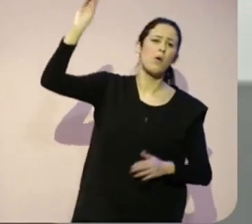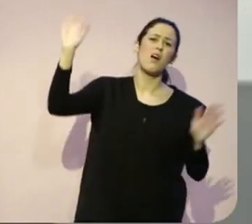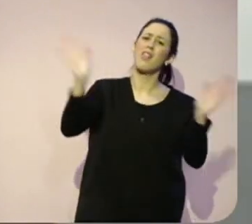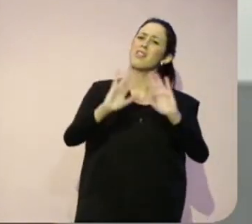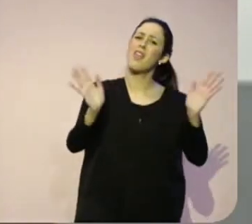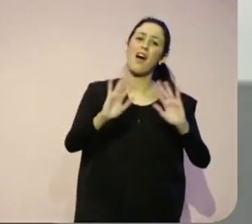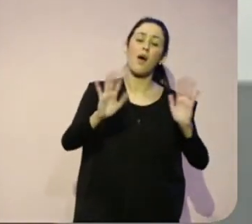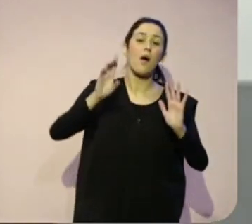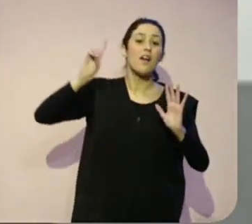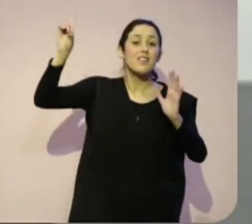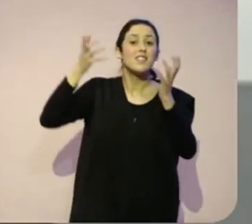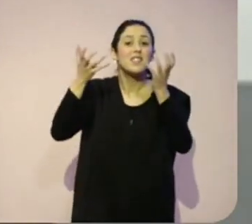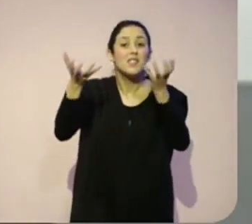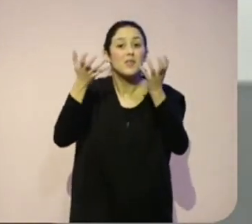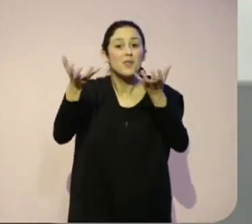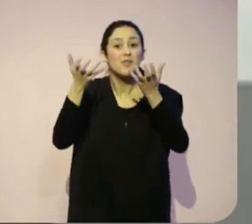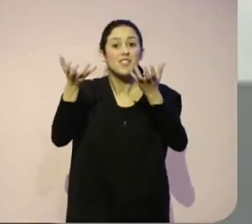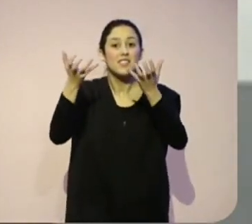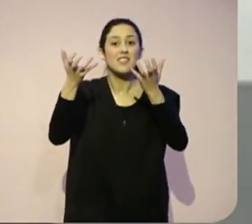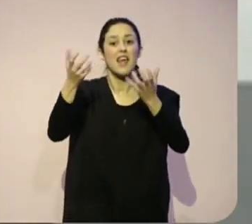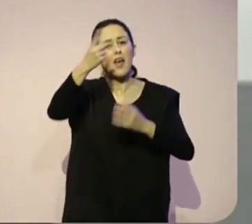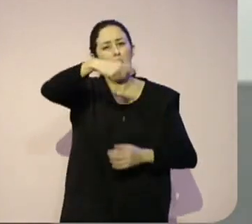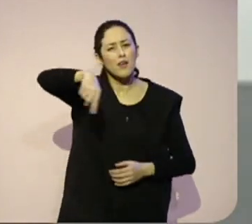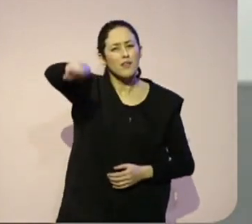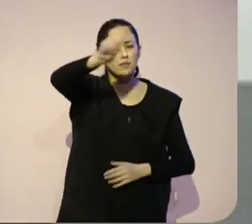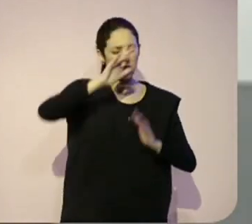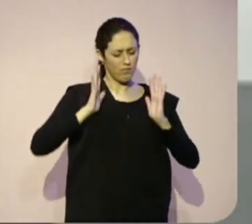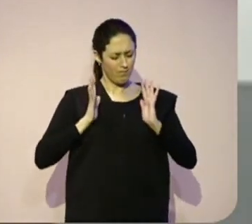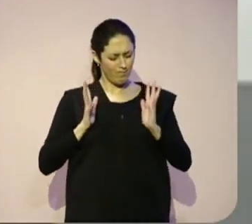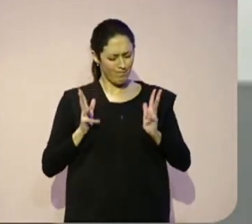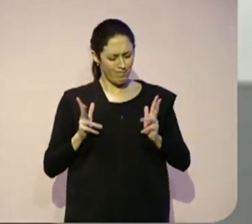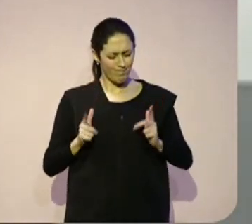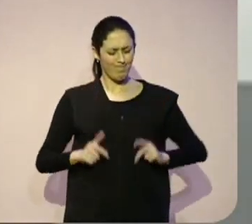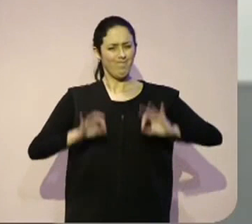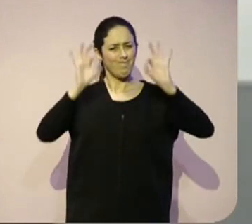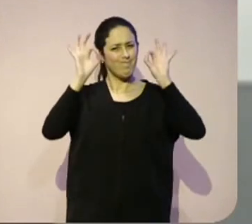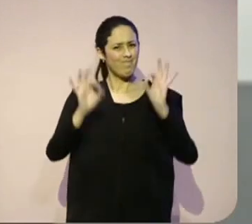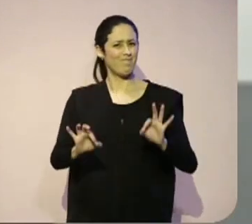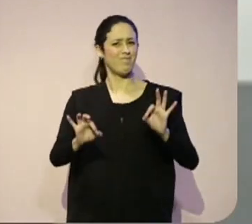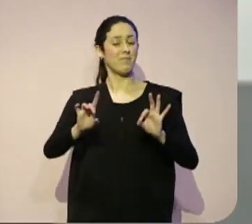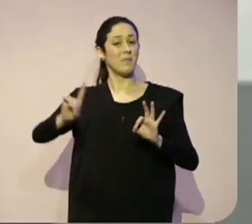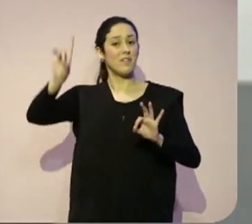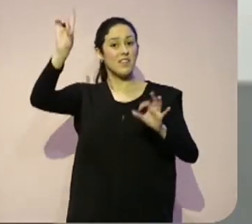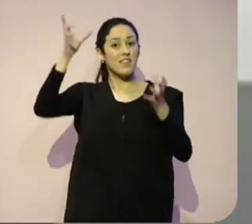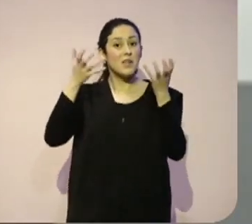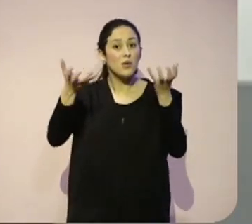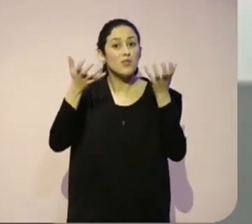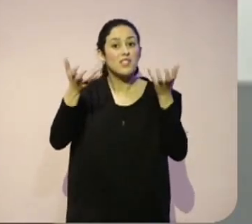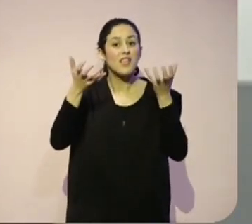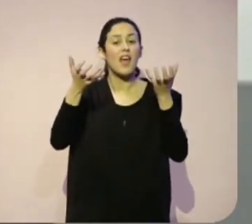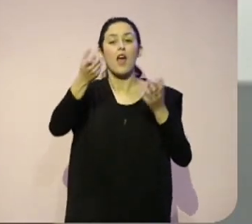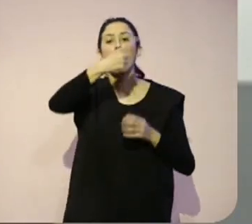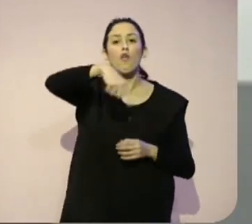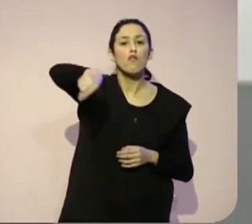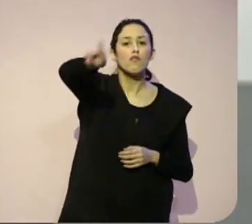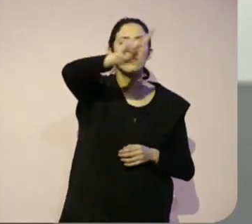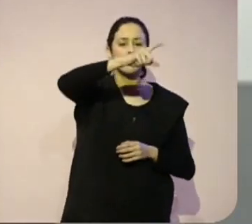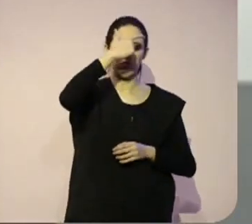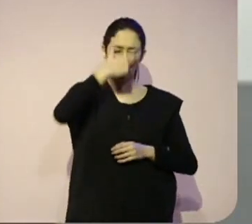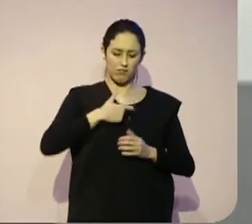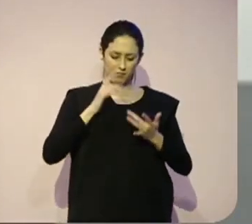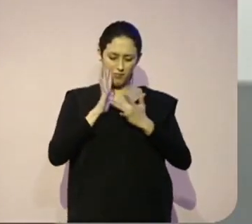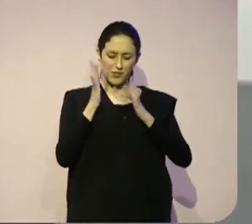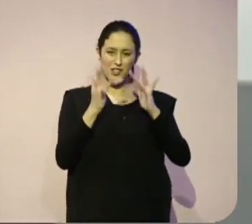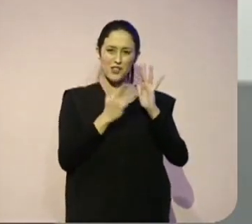Ele quer que você seja um homem santo, uma mulher santa. Ele quer que você seja um homem que reflita a imagem de